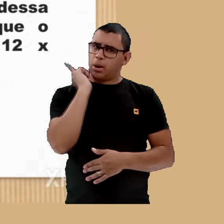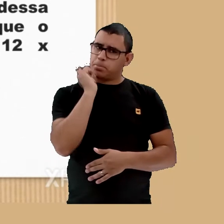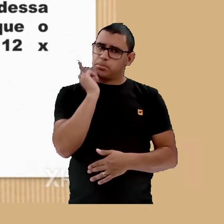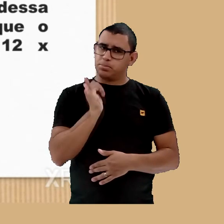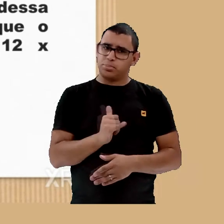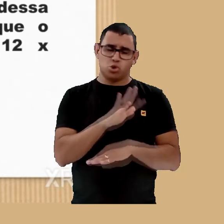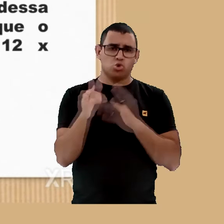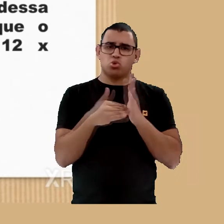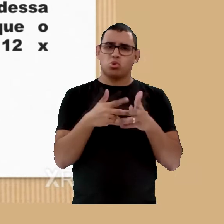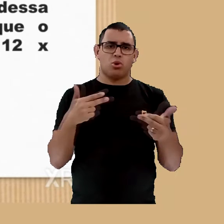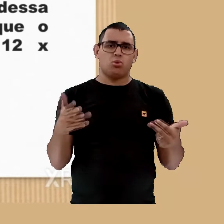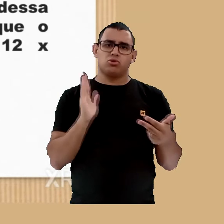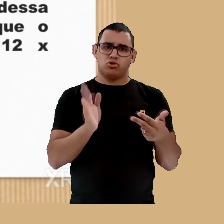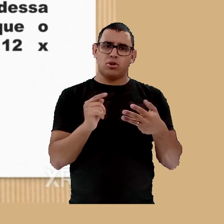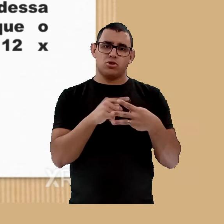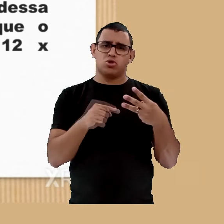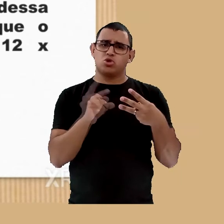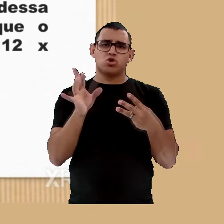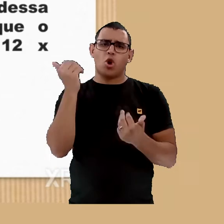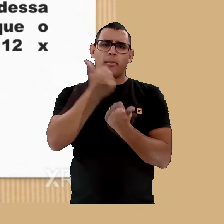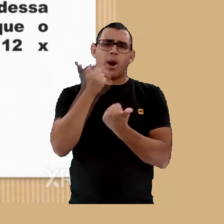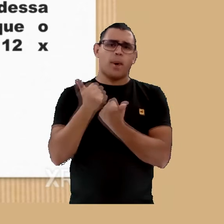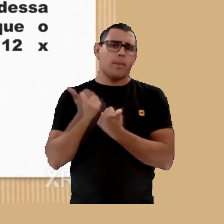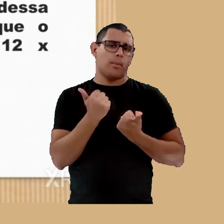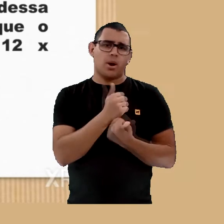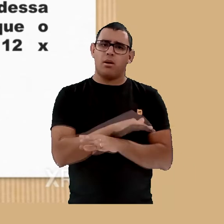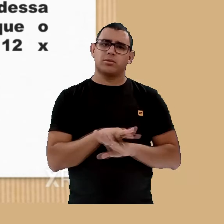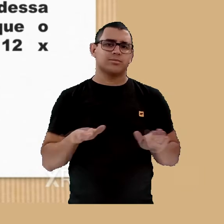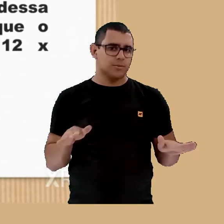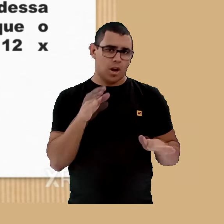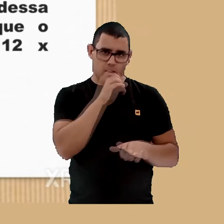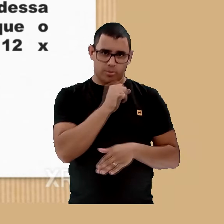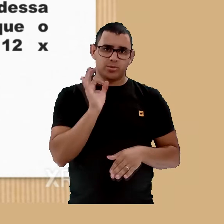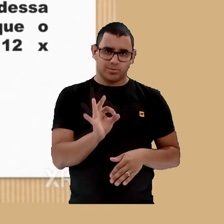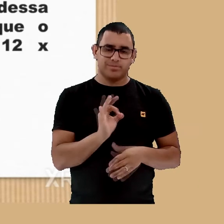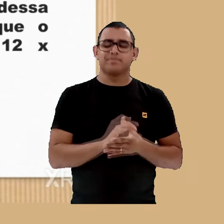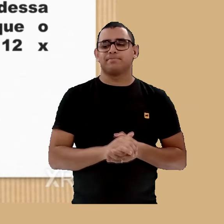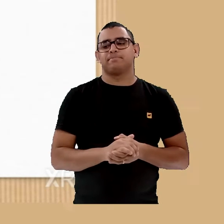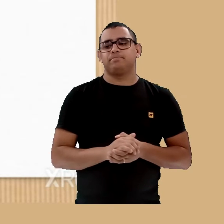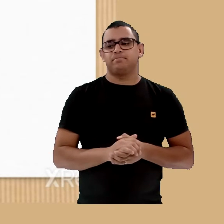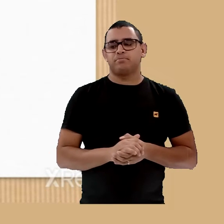todas as informações na questão. Nós apenas vamos precisar substituir na nossa fórmula.